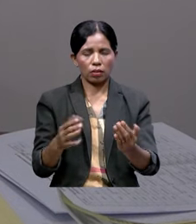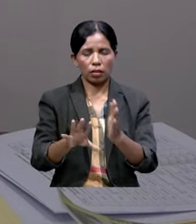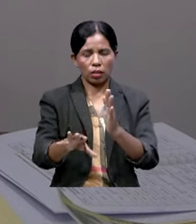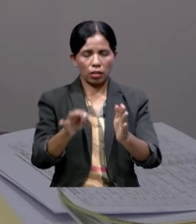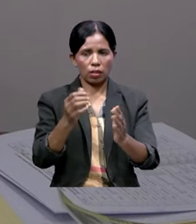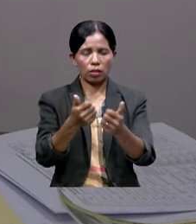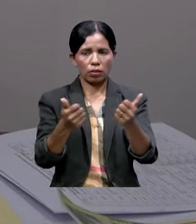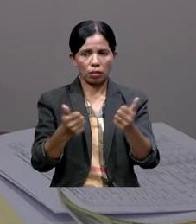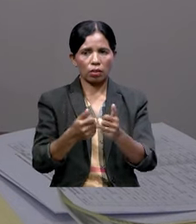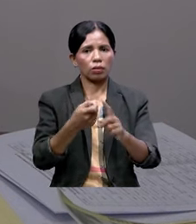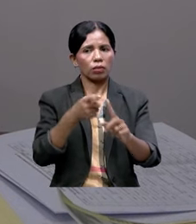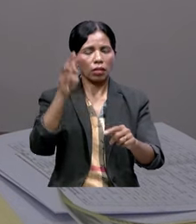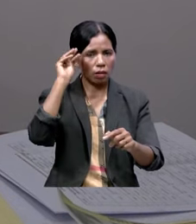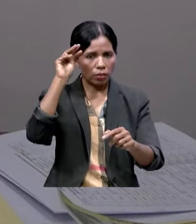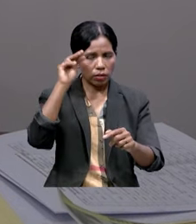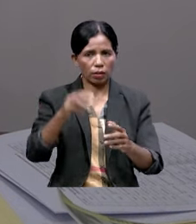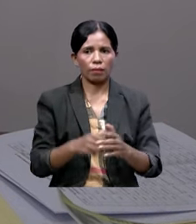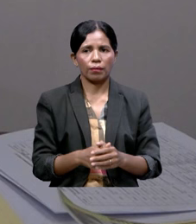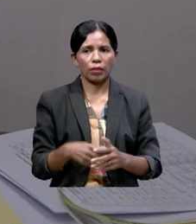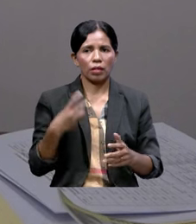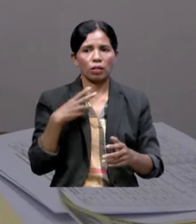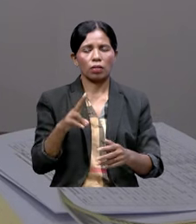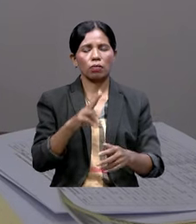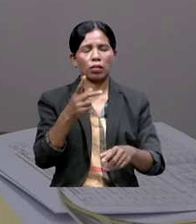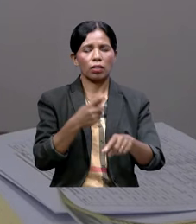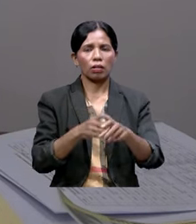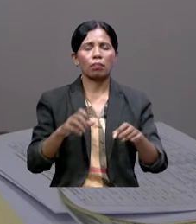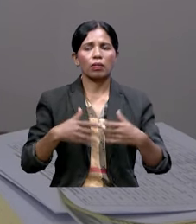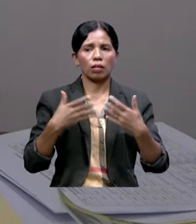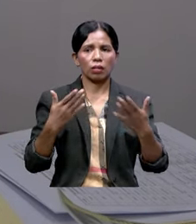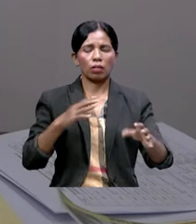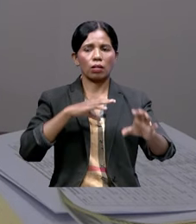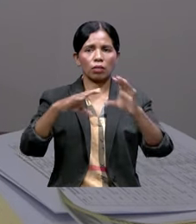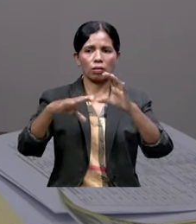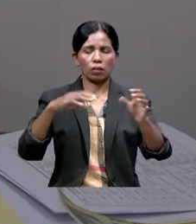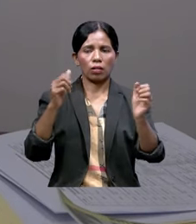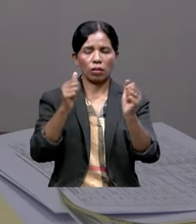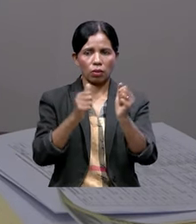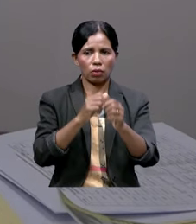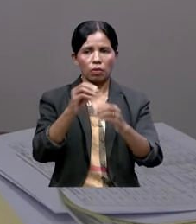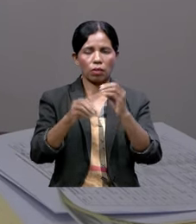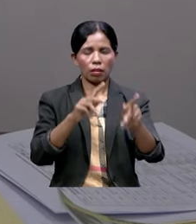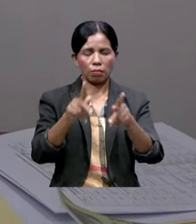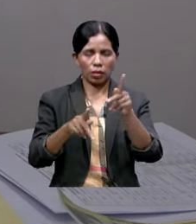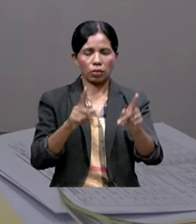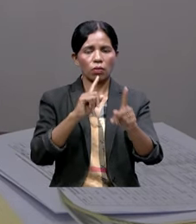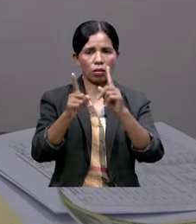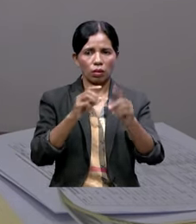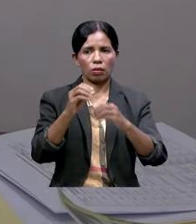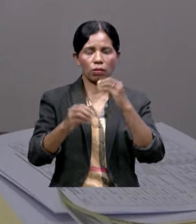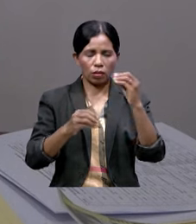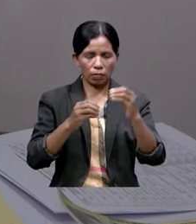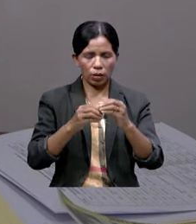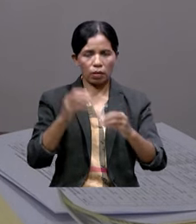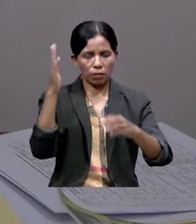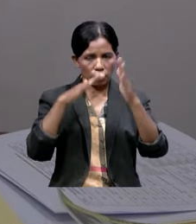turisan usi ministerio imagine te usi tempo ida hira ta lo komunikasaun koordinasaun kono ba ema tu kulia kono ba sentroma